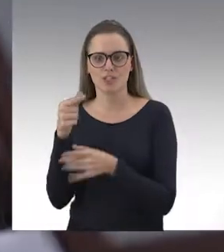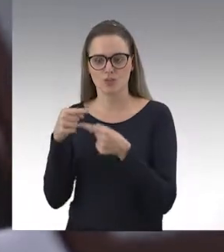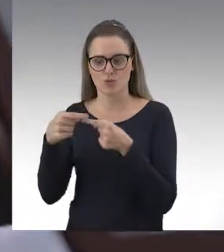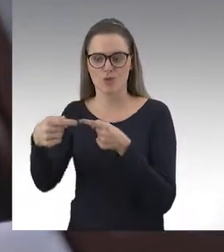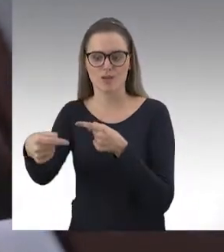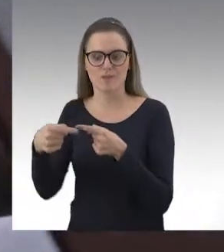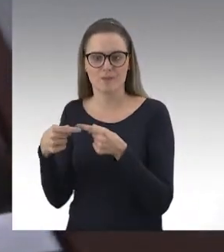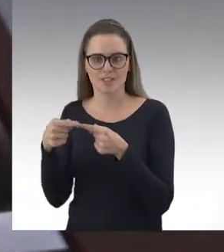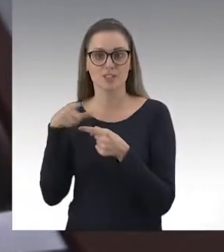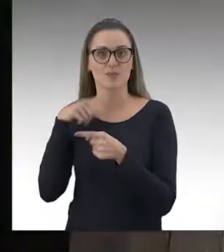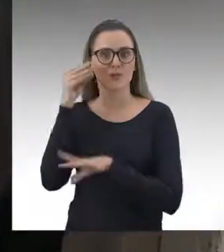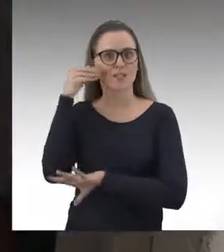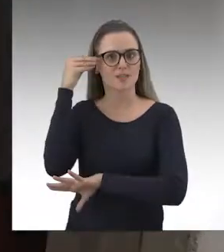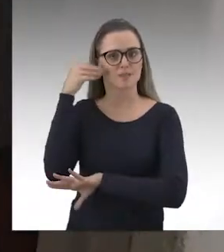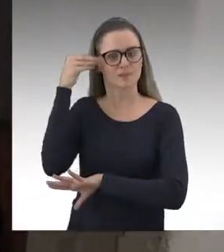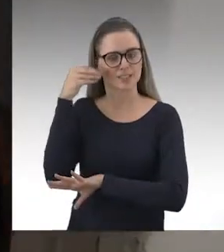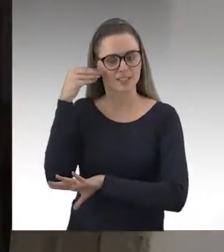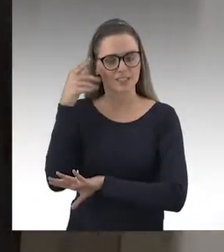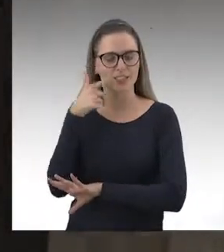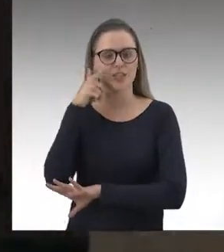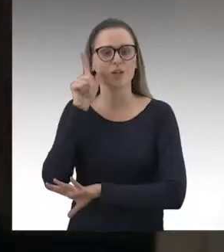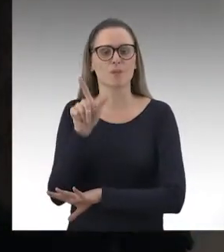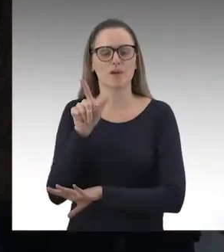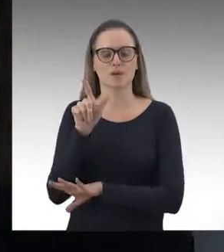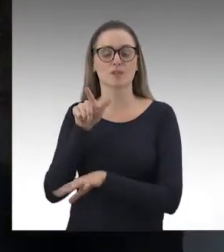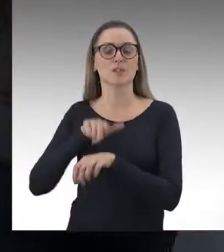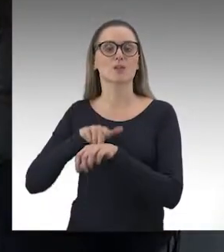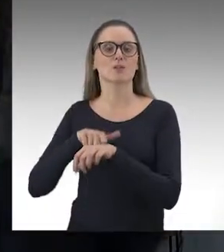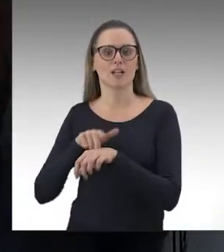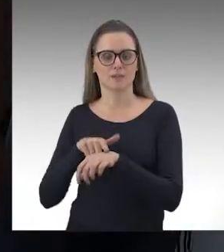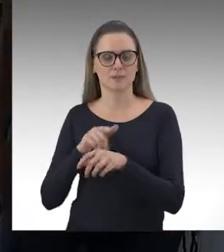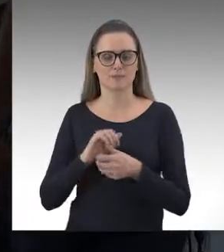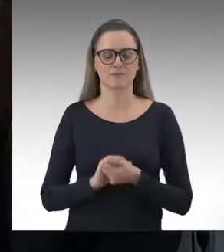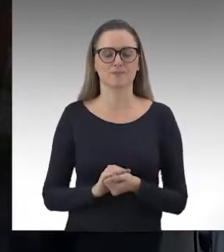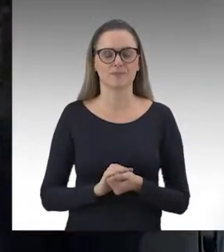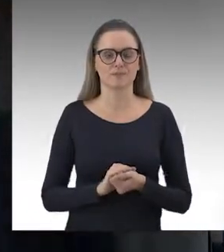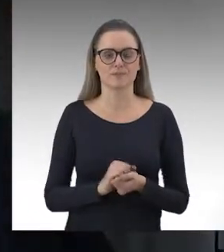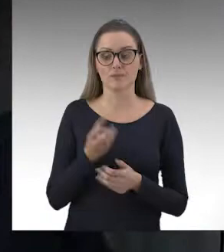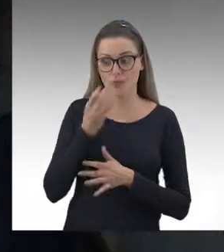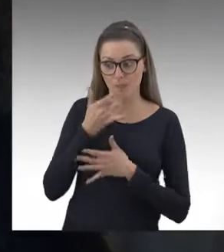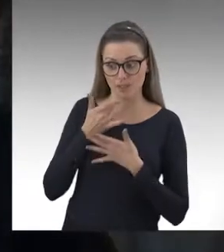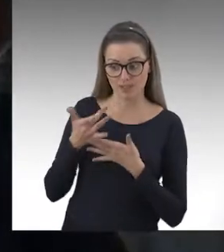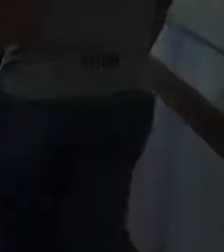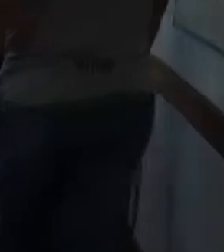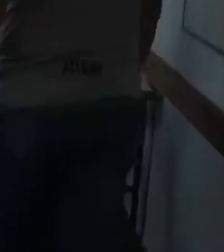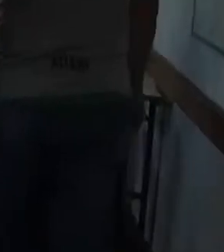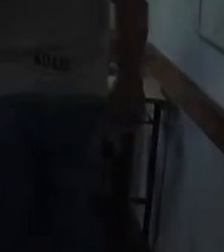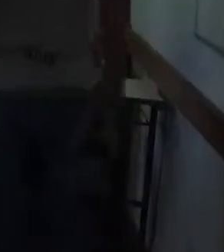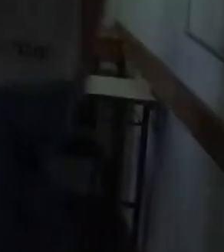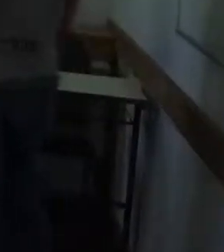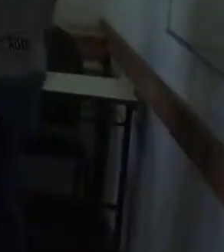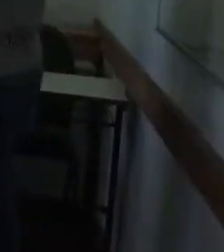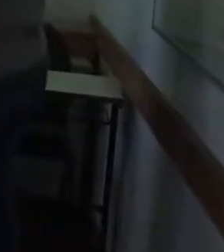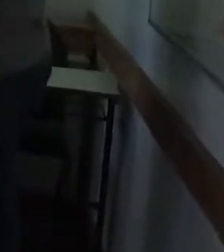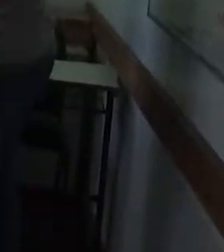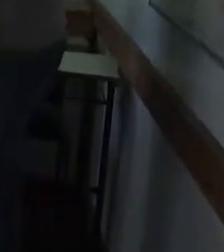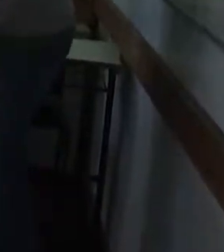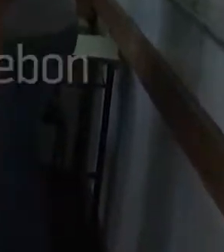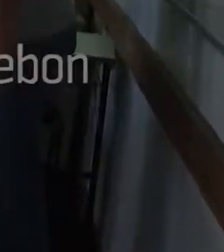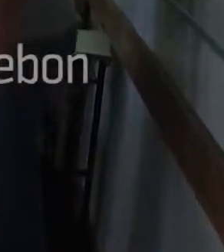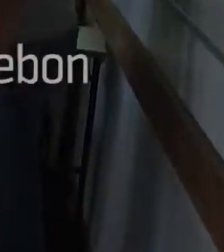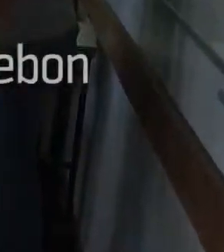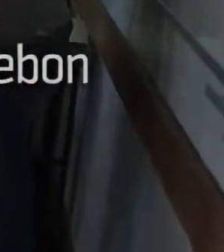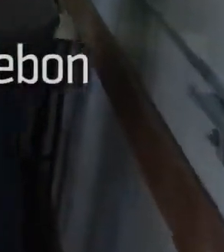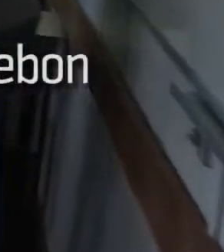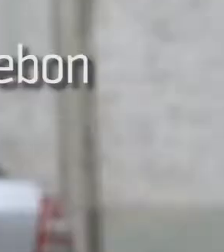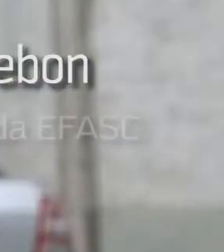de experimentação para chegar à prática de agricultura. Boa tarde, gente. Eu acho que todo espaço é um espaço de